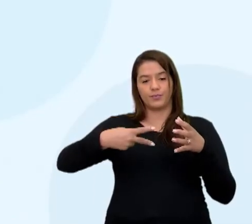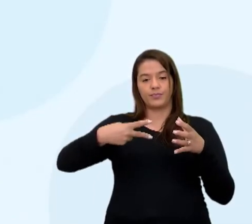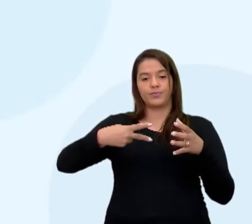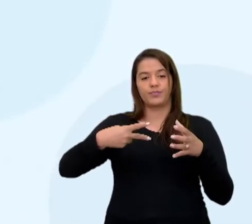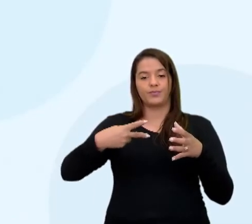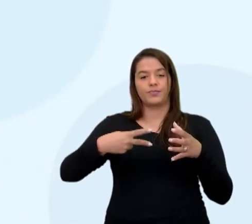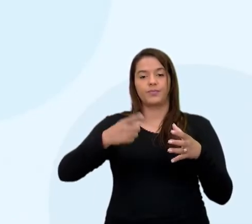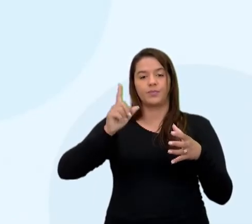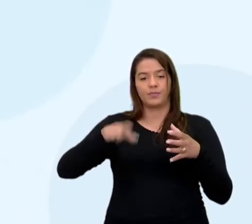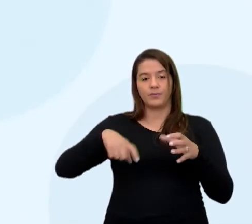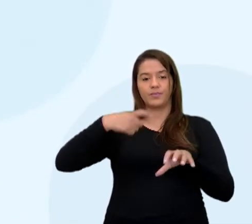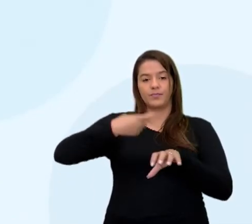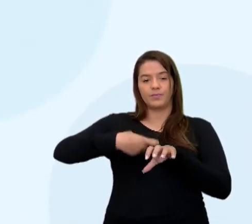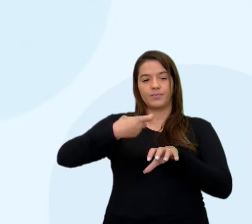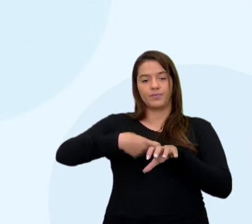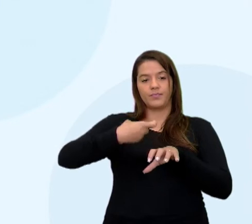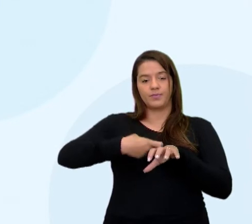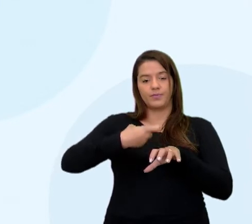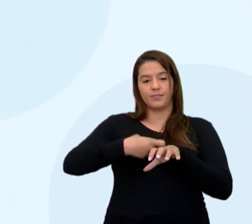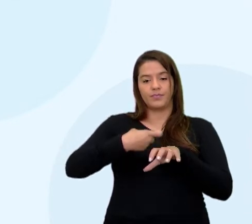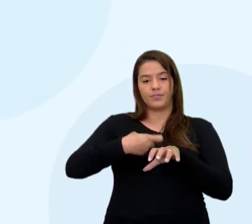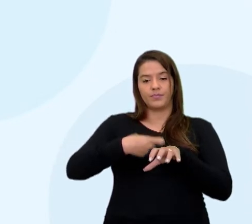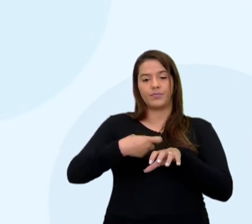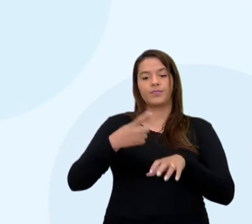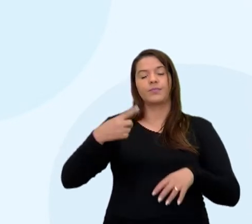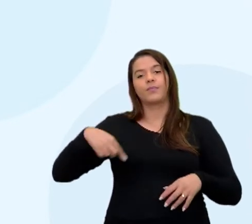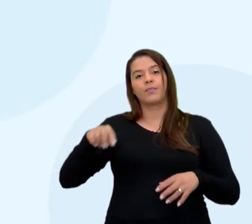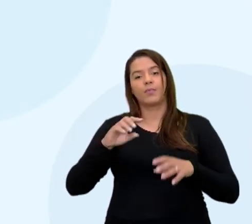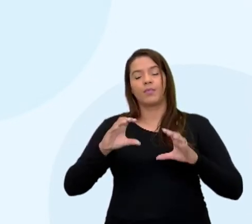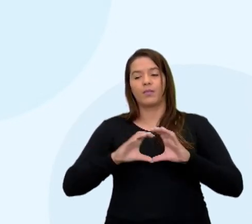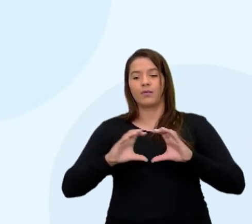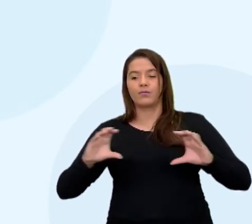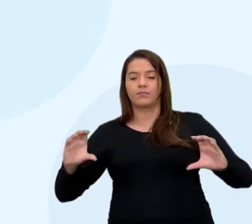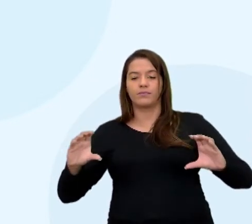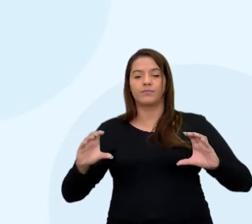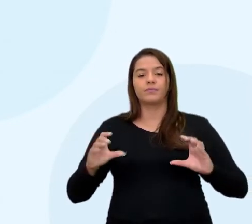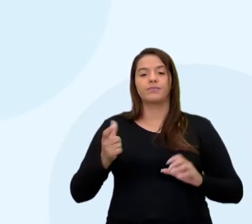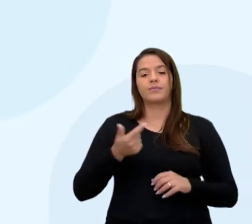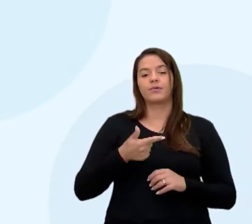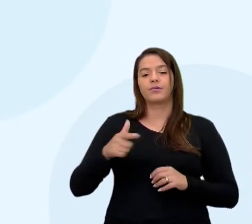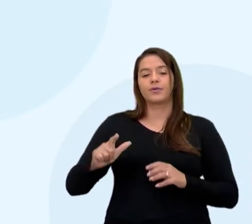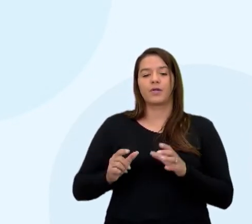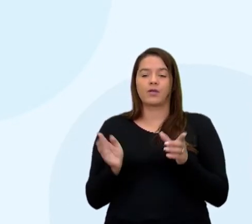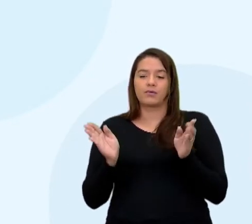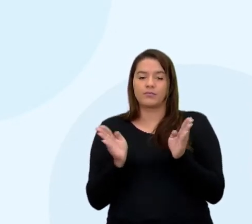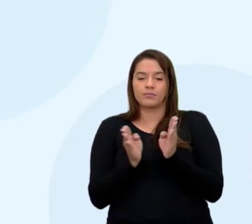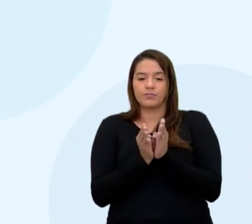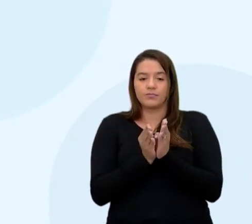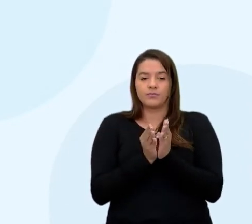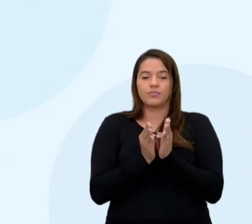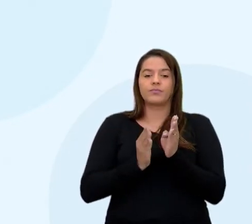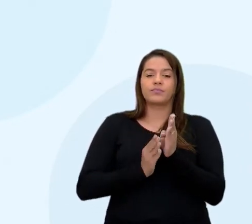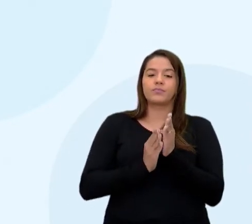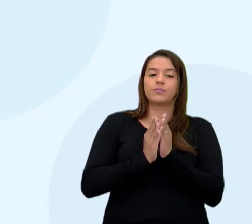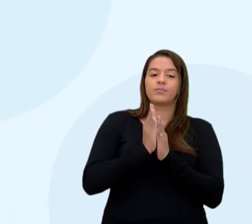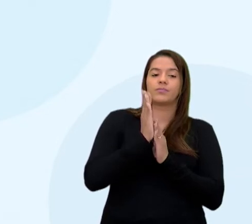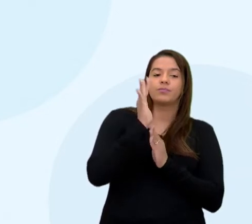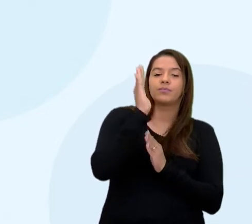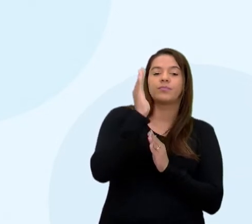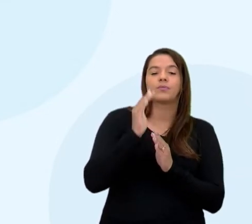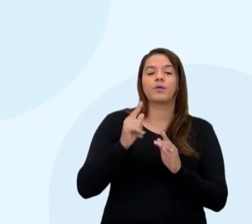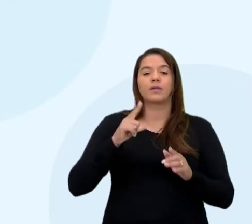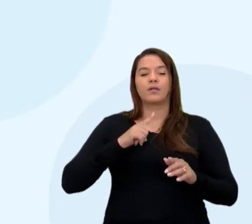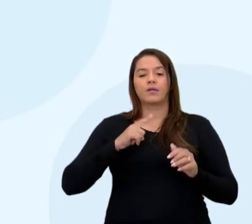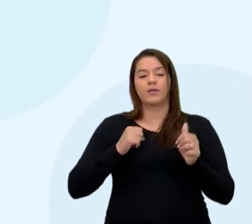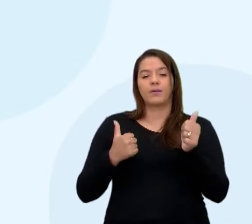é a rocha, junto com, né, o processo aí do número 3, que a chaminé você vê que ela é estreitinha, né? Então ela vai